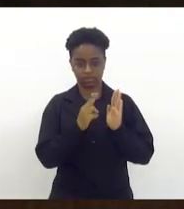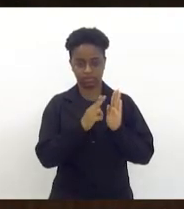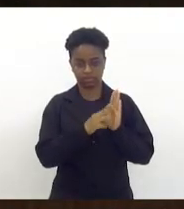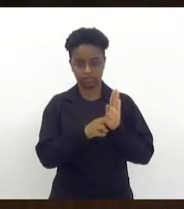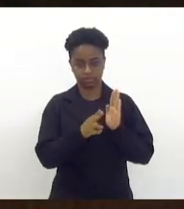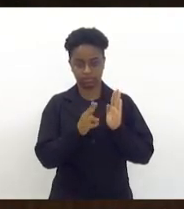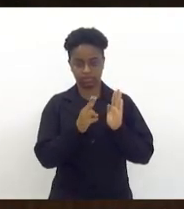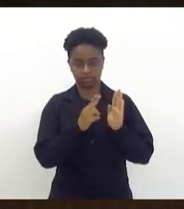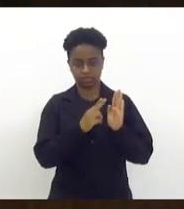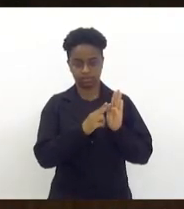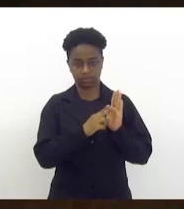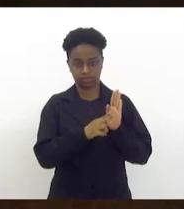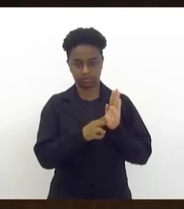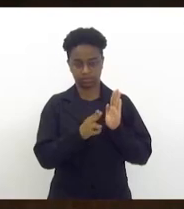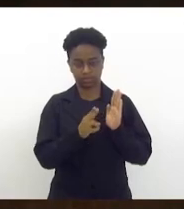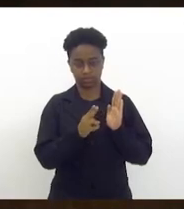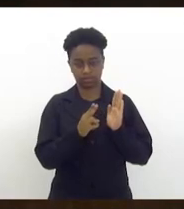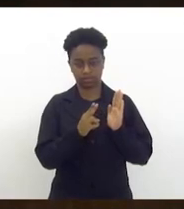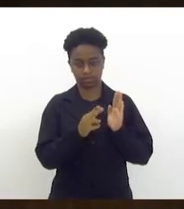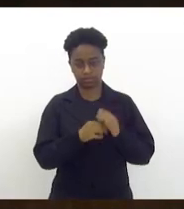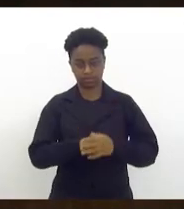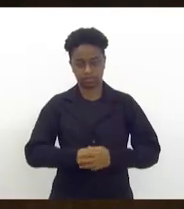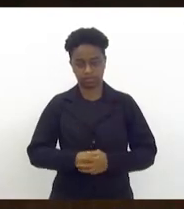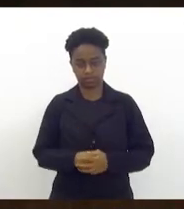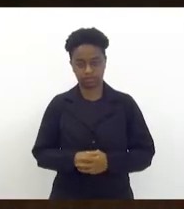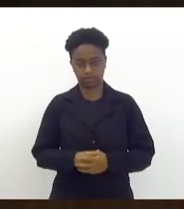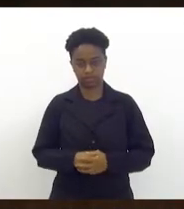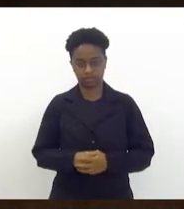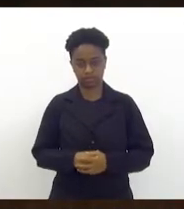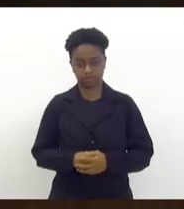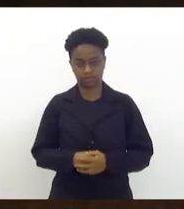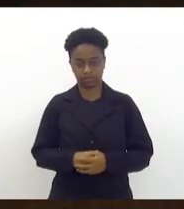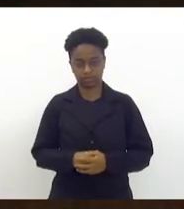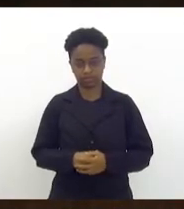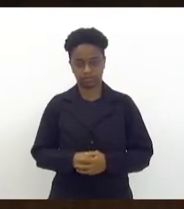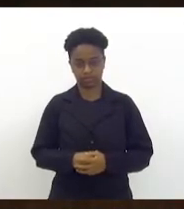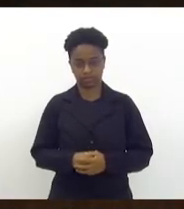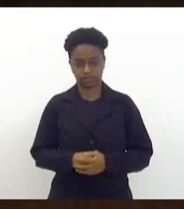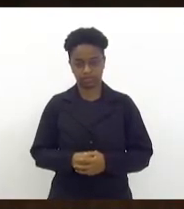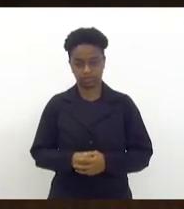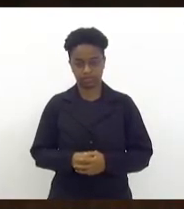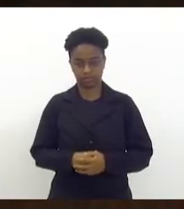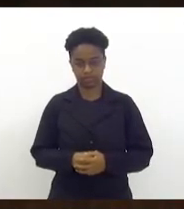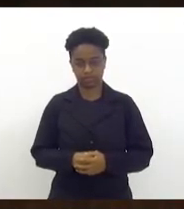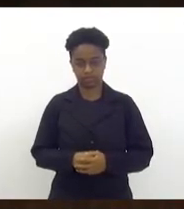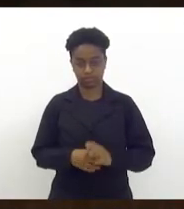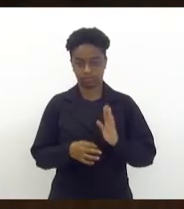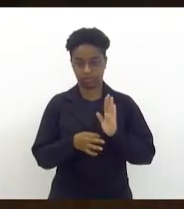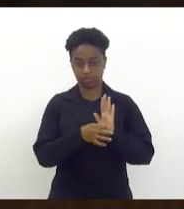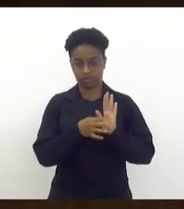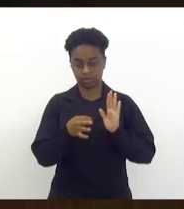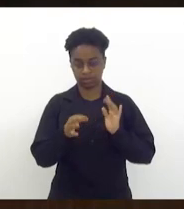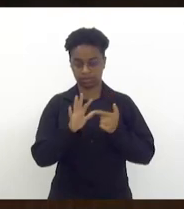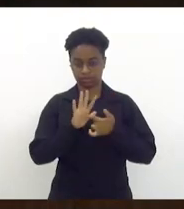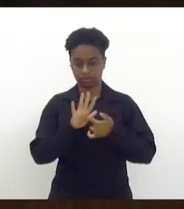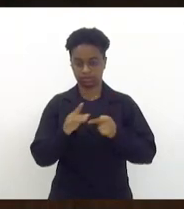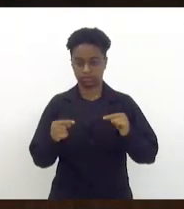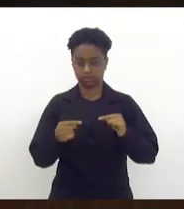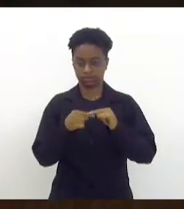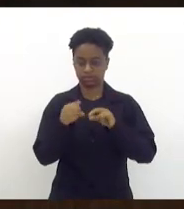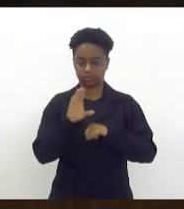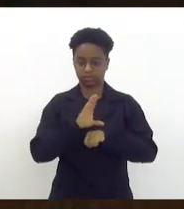Neto, Fred Pacheco e Jorge Felipe Neto. O parecer é pela